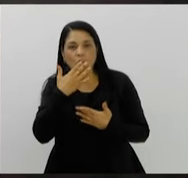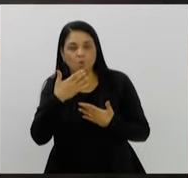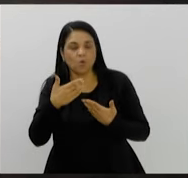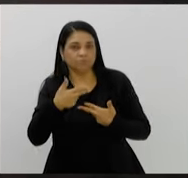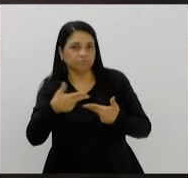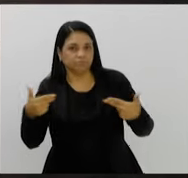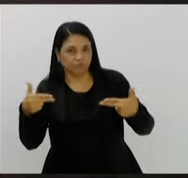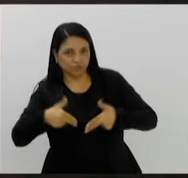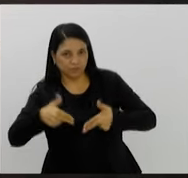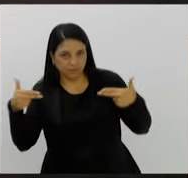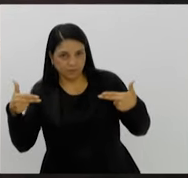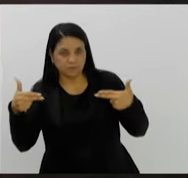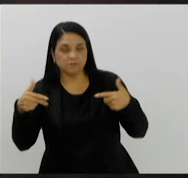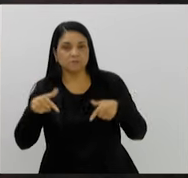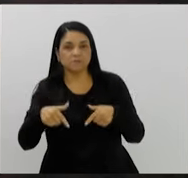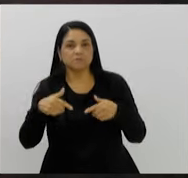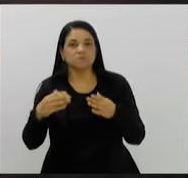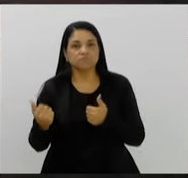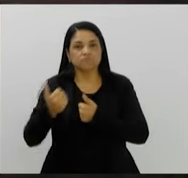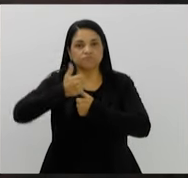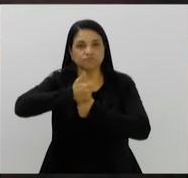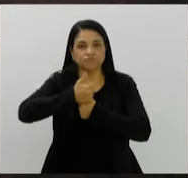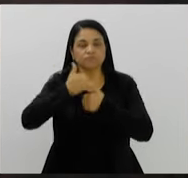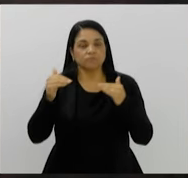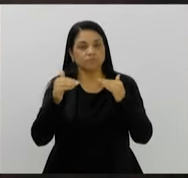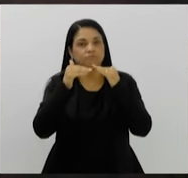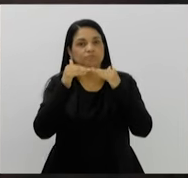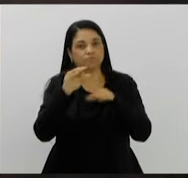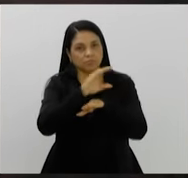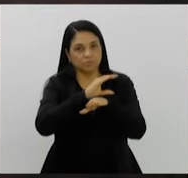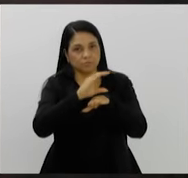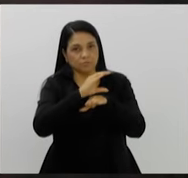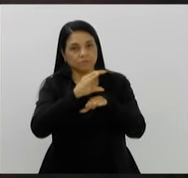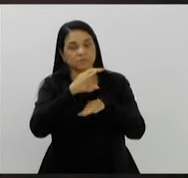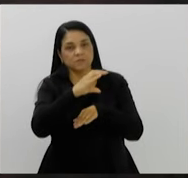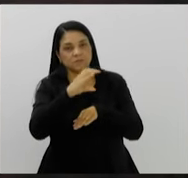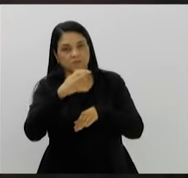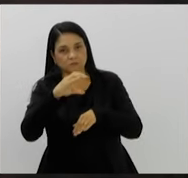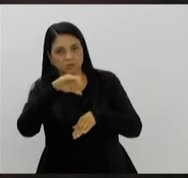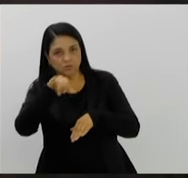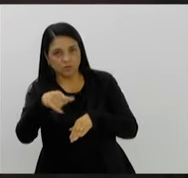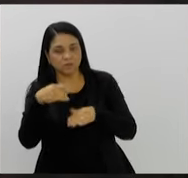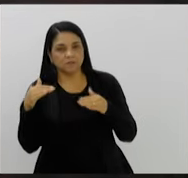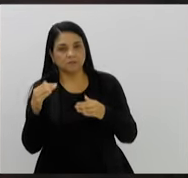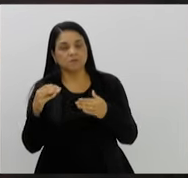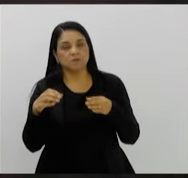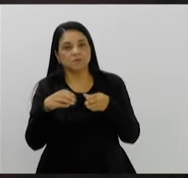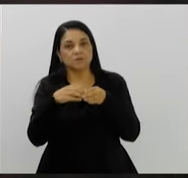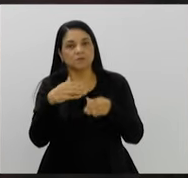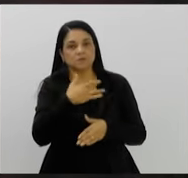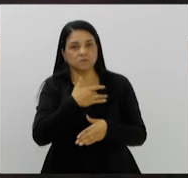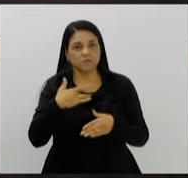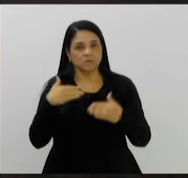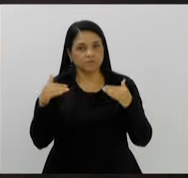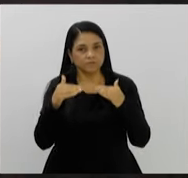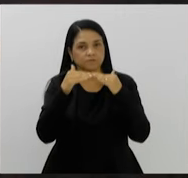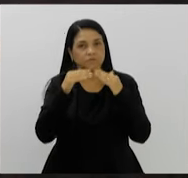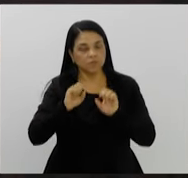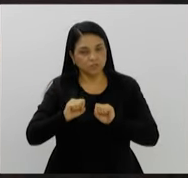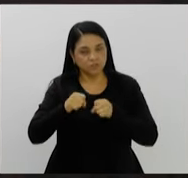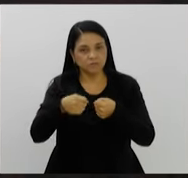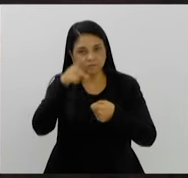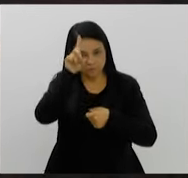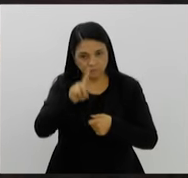Nacional favorável com substitutivo da ccj de saúde defesa dos direitos humanos e